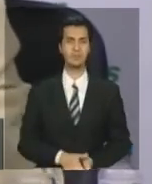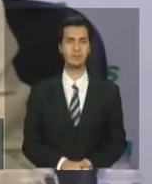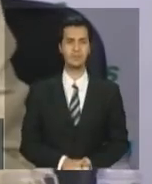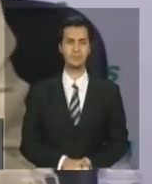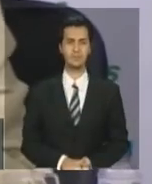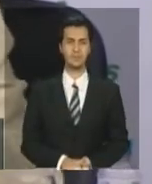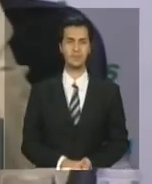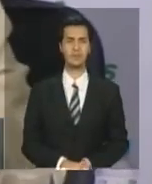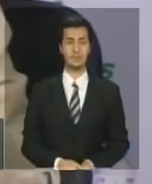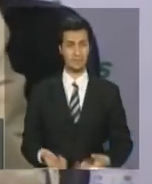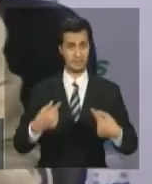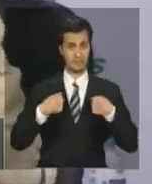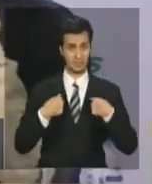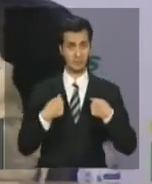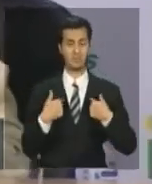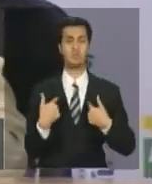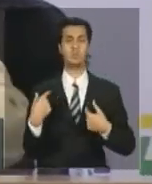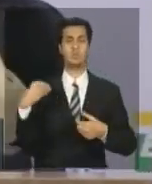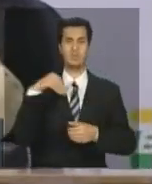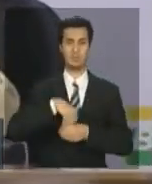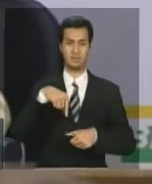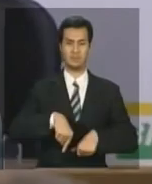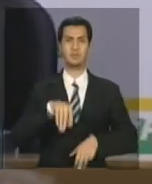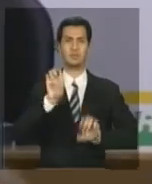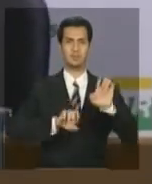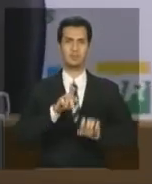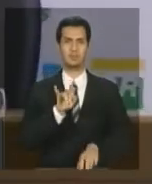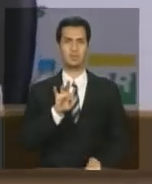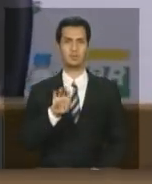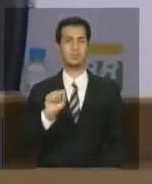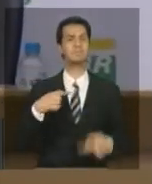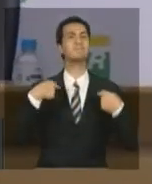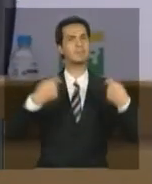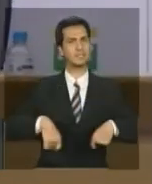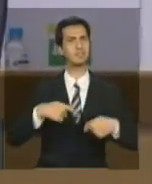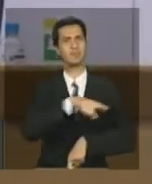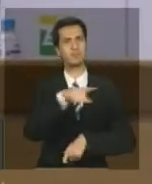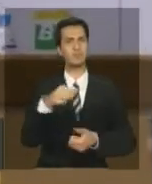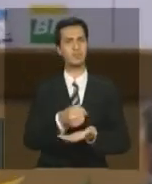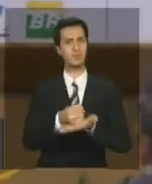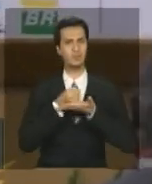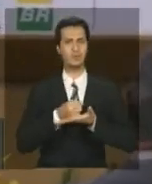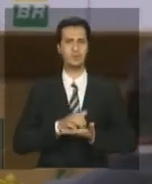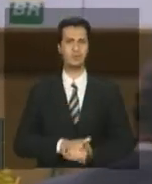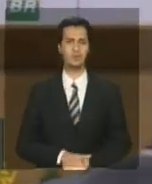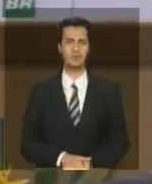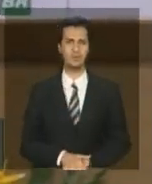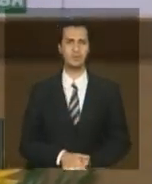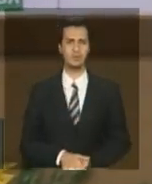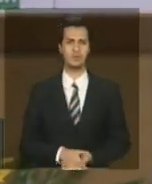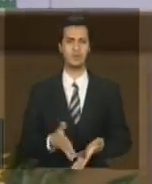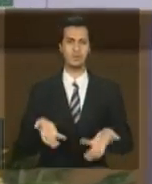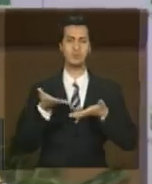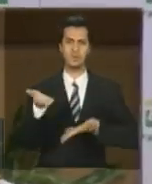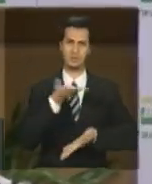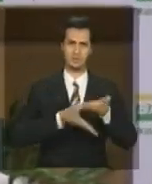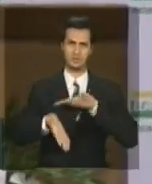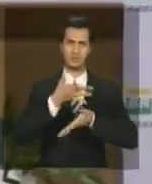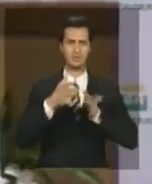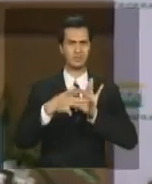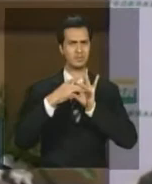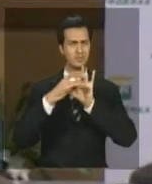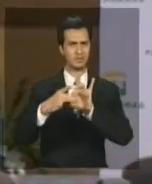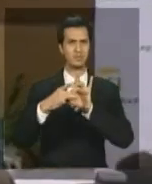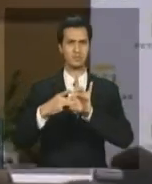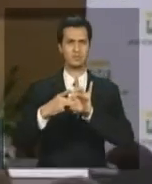Eu, a Petrobras, precisamos muito de vocês. E eu quero que a gente tenha uma relação